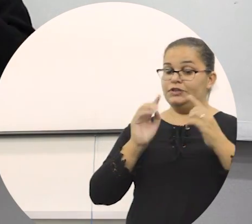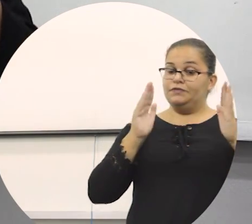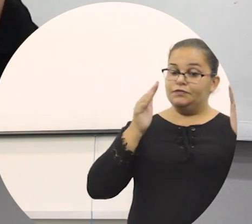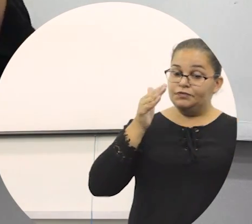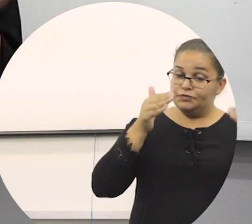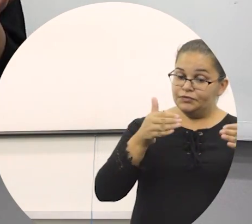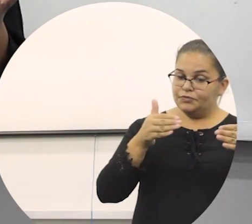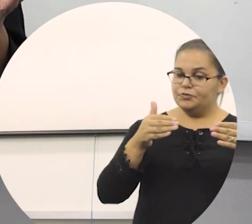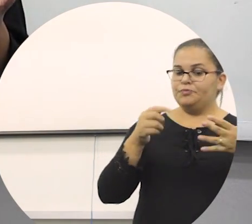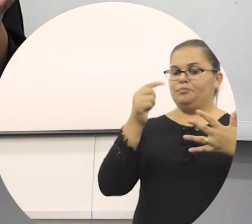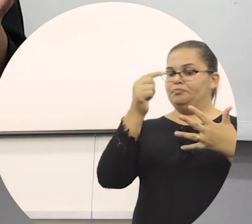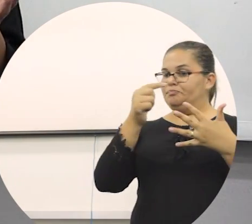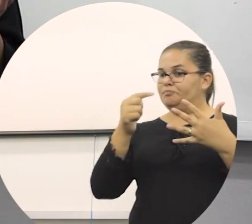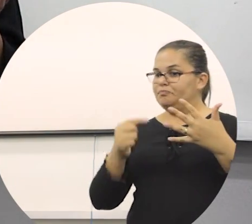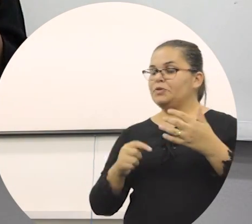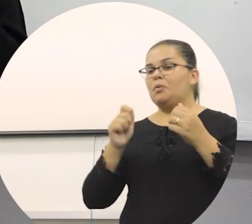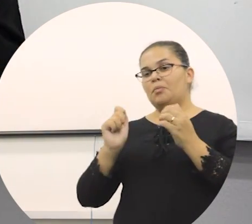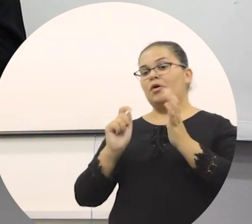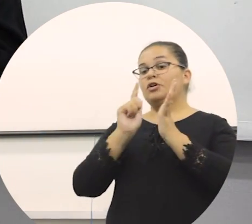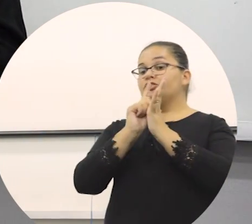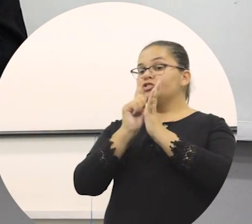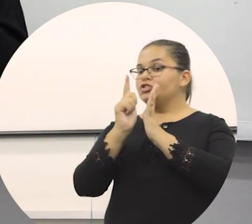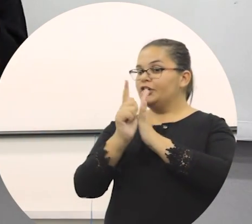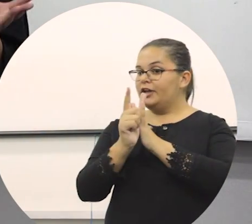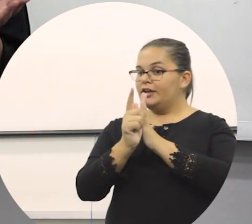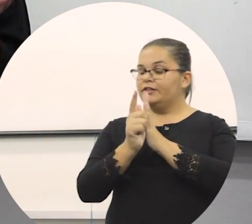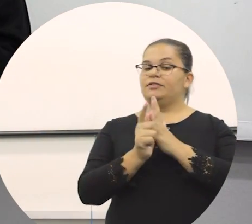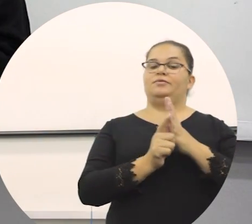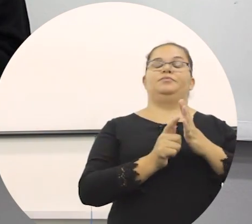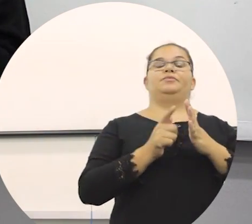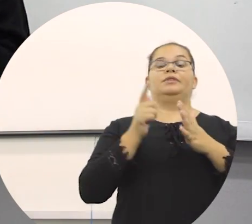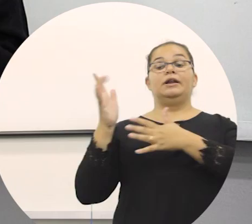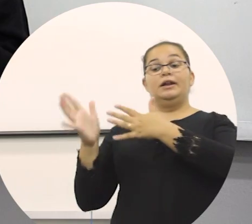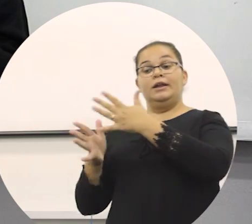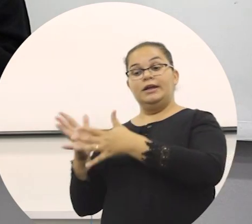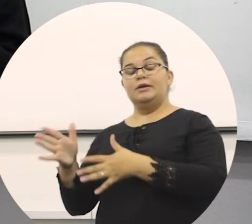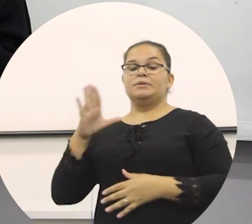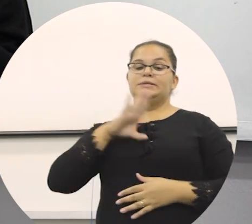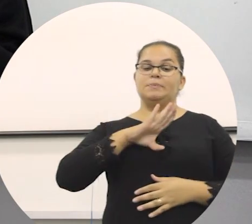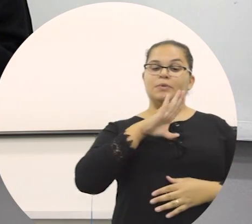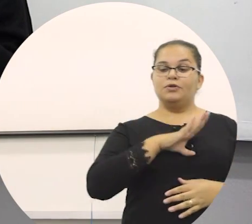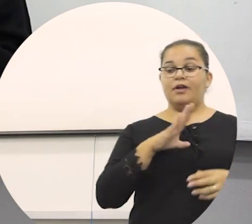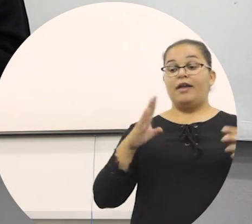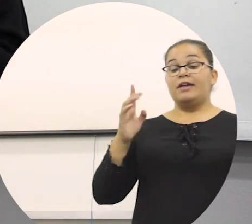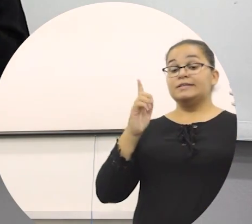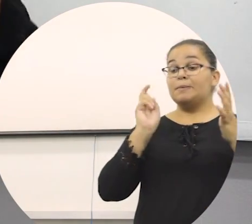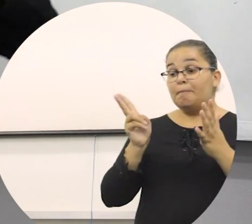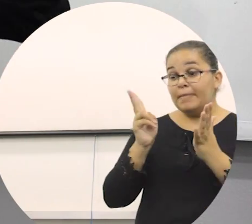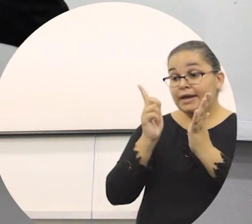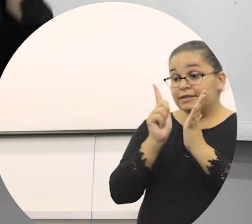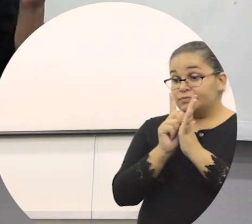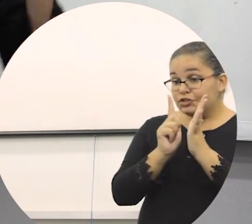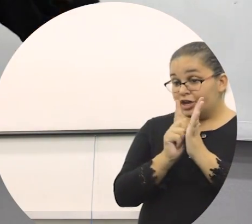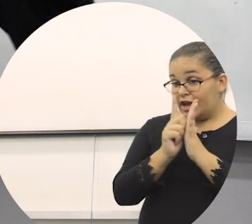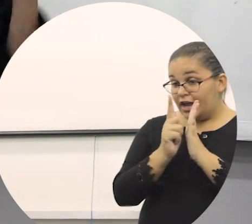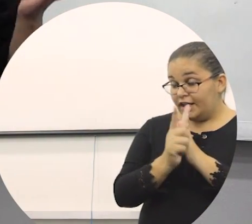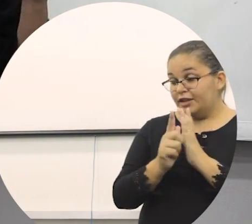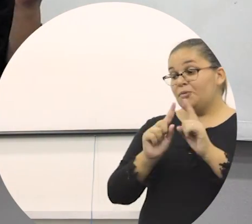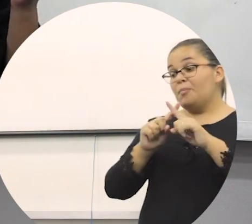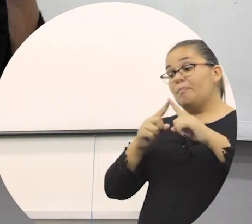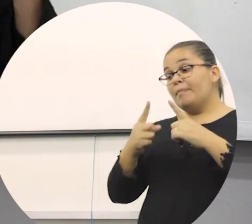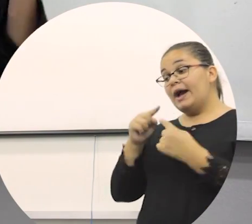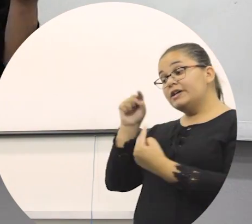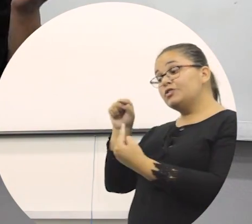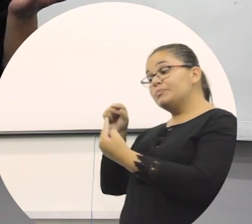sinais, eu posso estar trabalhando o mesmo gênero textual em língua de sinais e língua portuguesa. Para a língua portuguesa eu vou ter um objetivo e para a língua de sinais eu vou ter